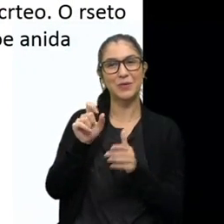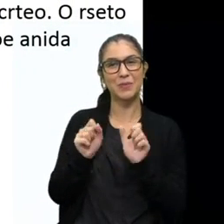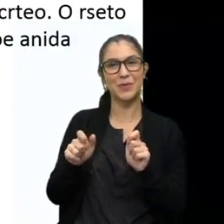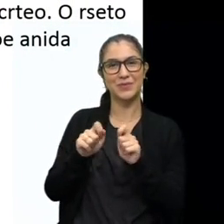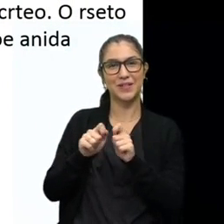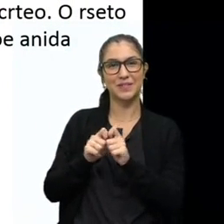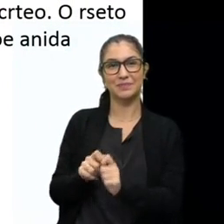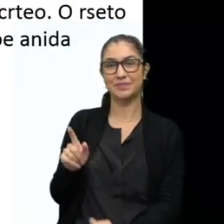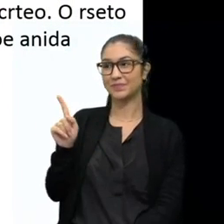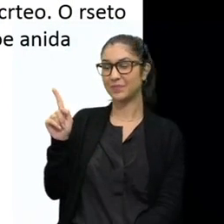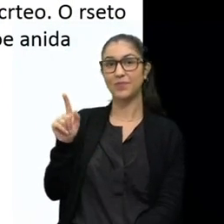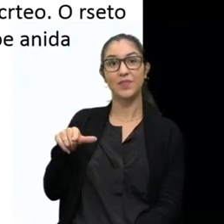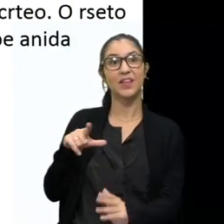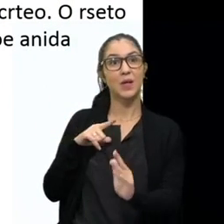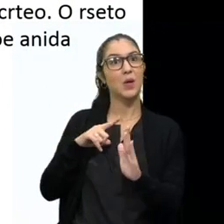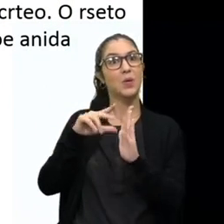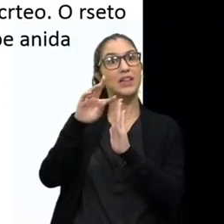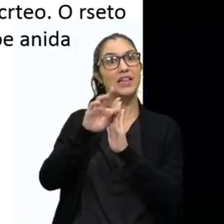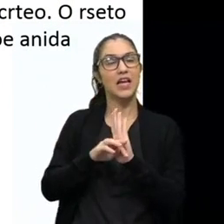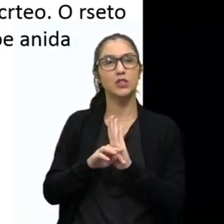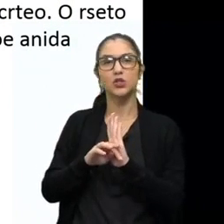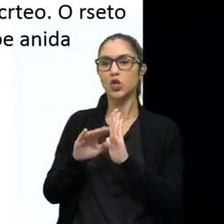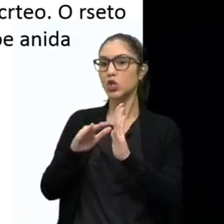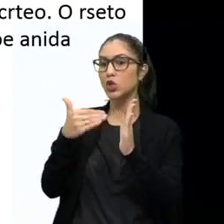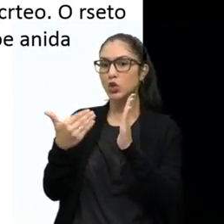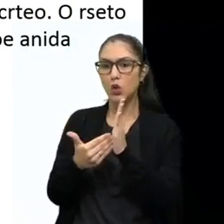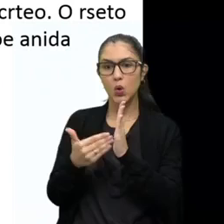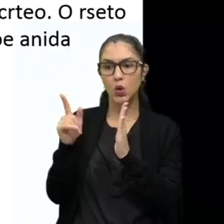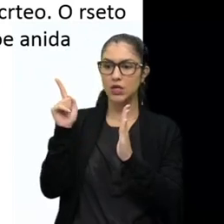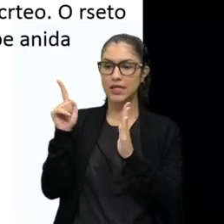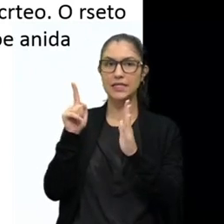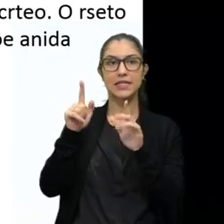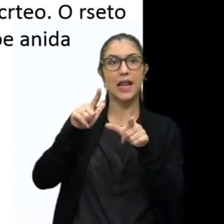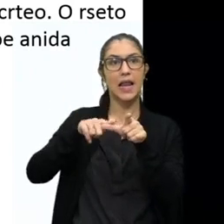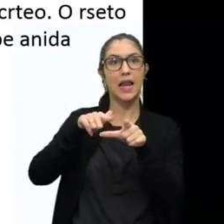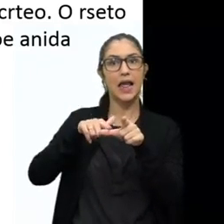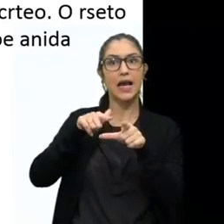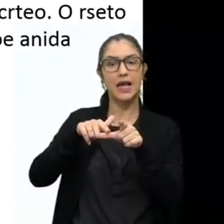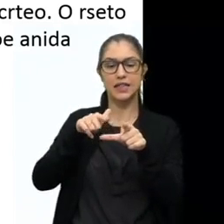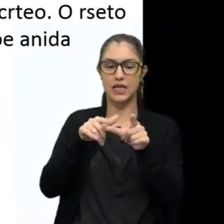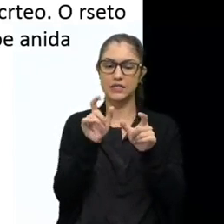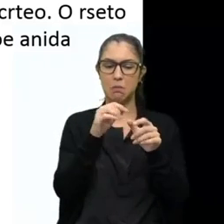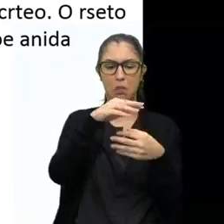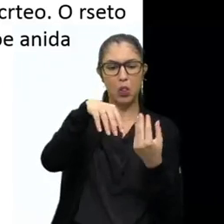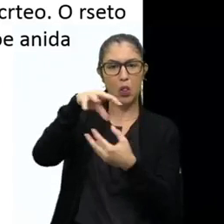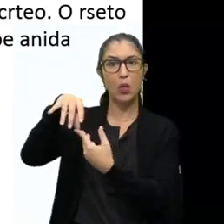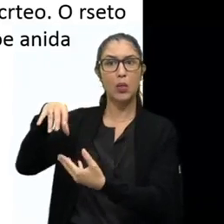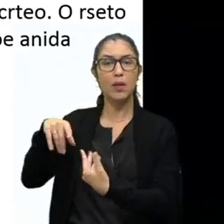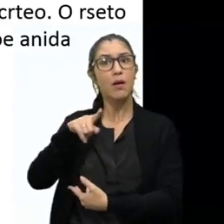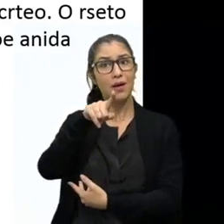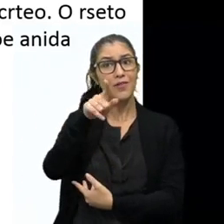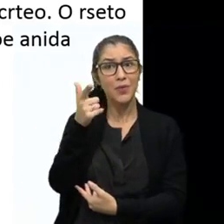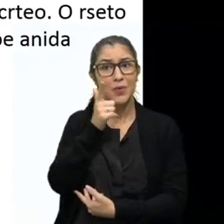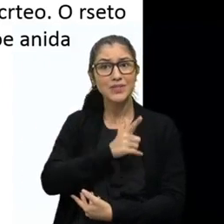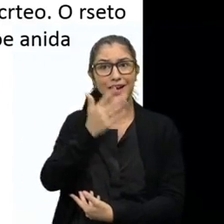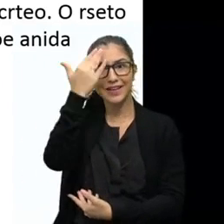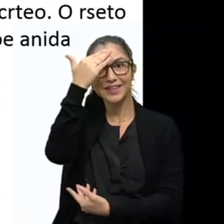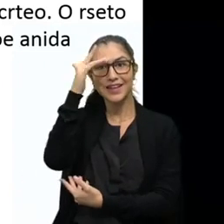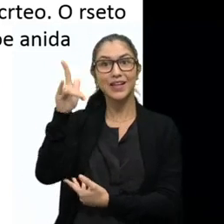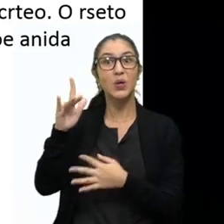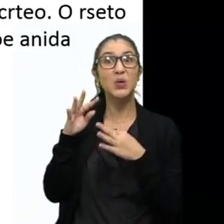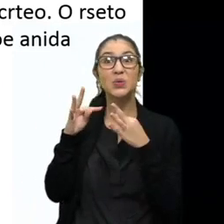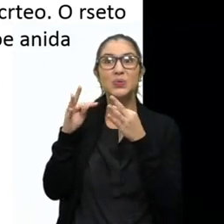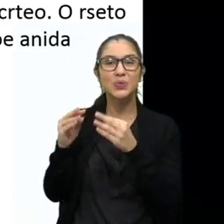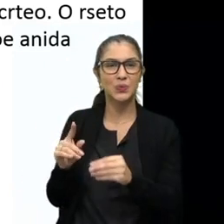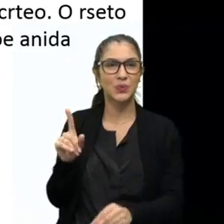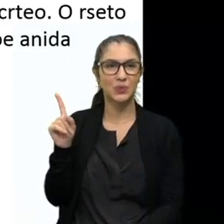Olha lá, nós temos um texto onde todas as letras estão embaralhadas, mesmo assim, vai ser possível você ler